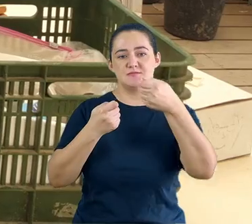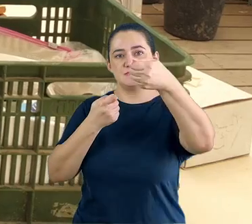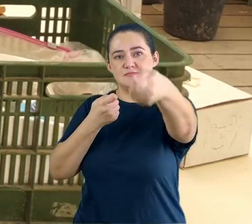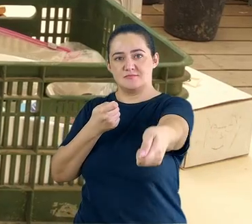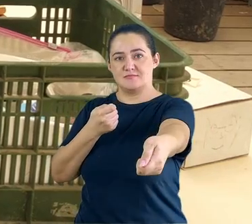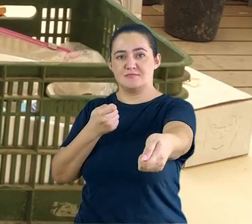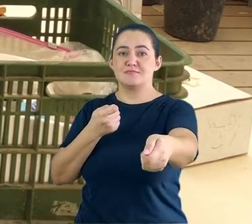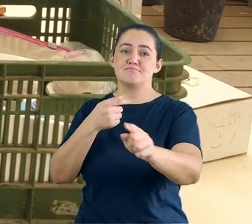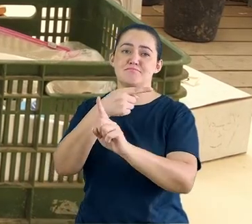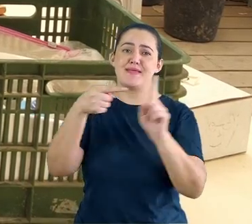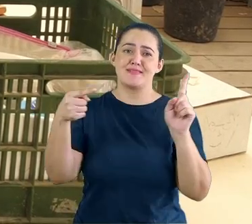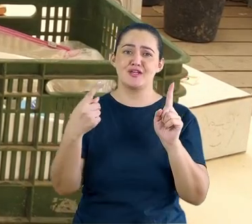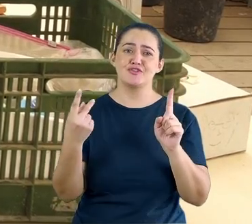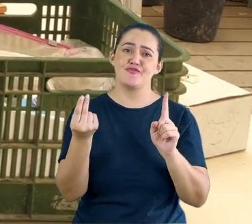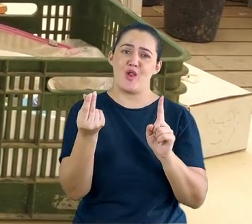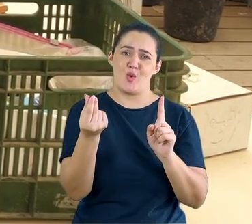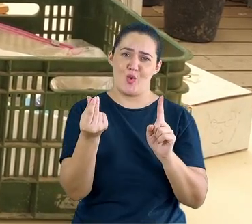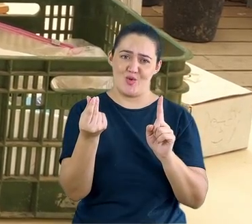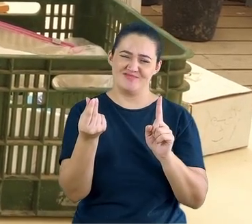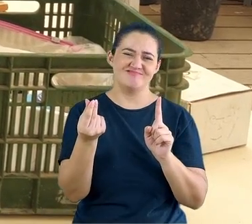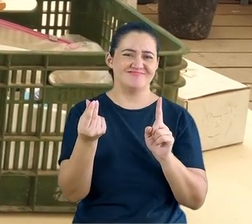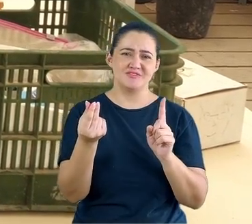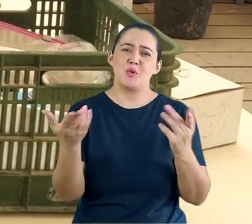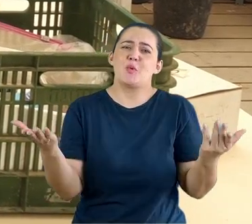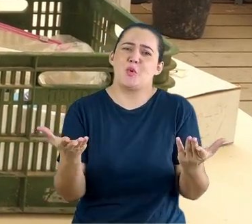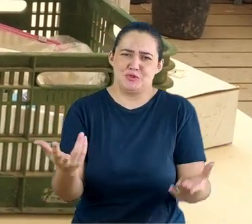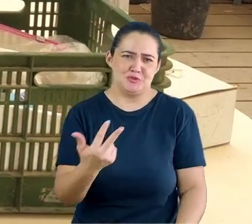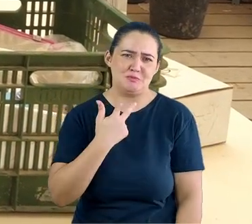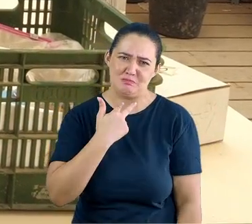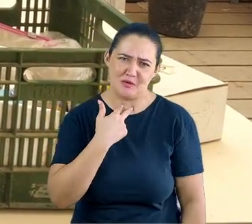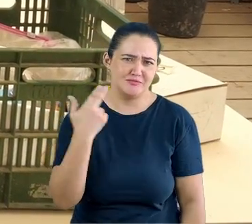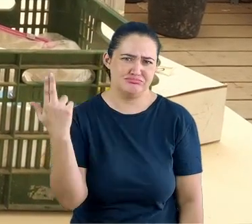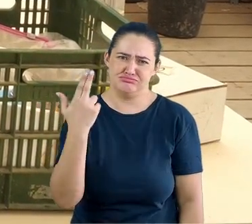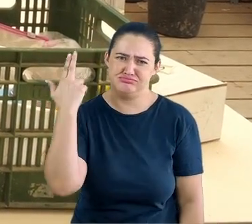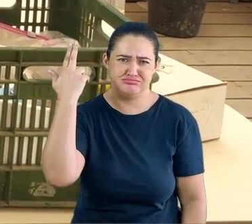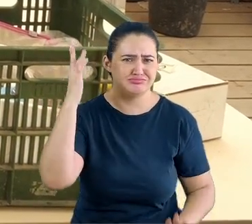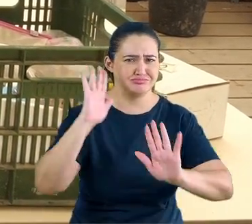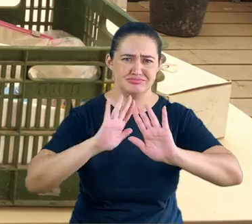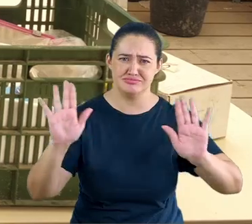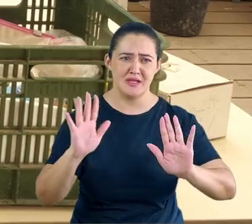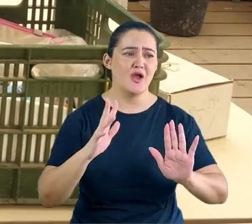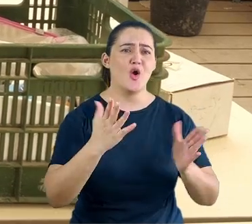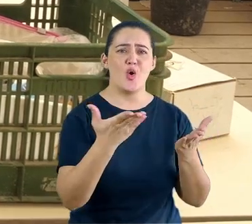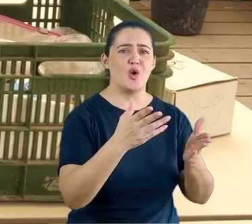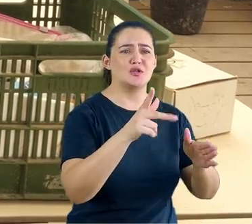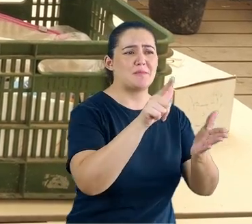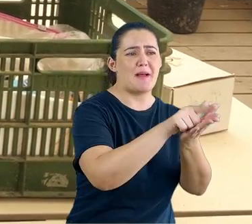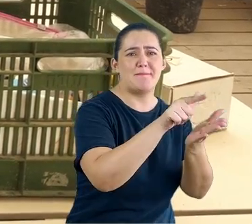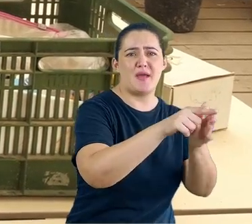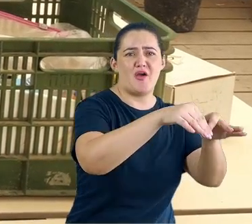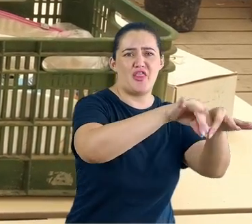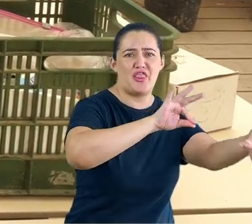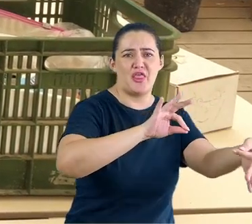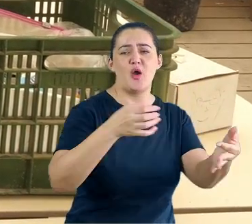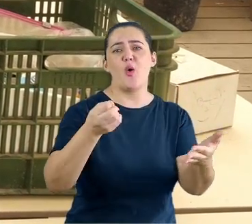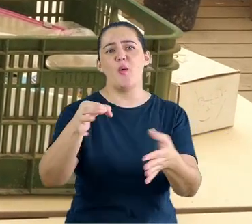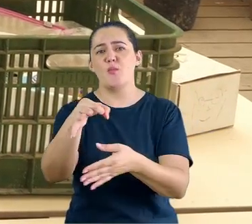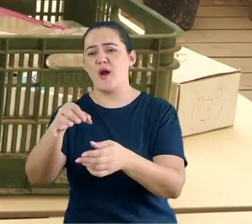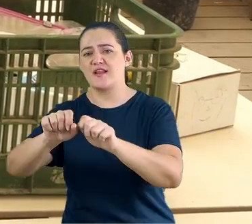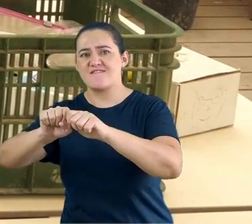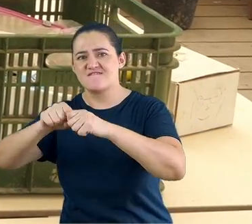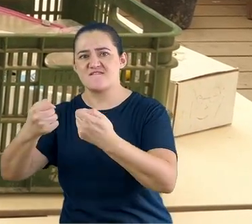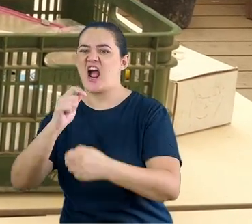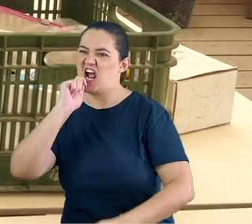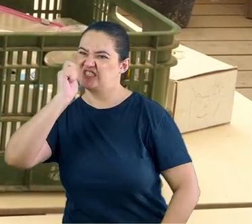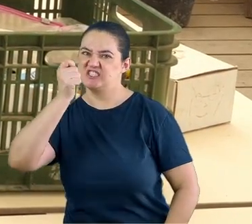apenas a metade do valor. É claro que hoje você não pode fazer isso, seria ilegal danificar qualquer moeda, qualquer papel moeda, mas na época não tinha